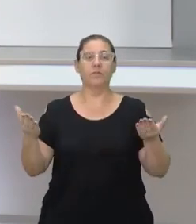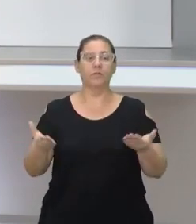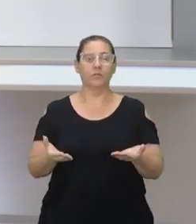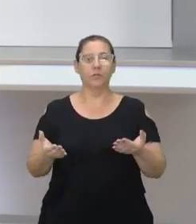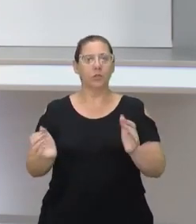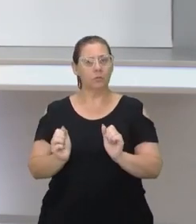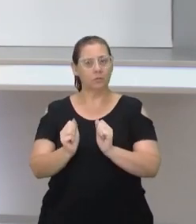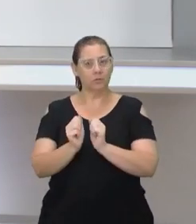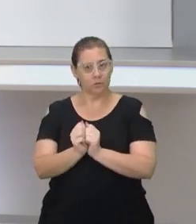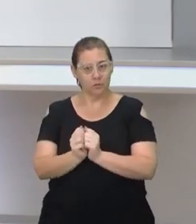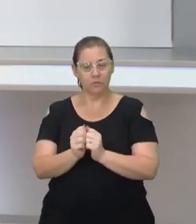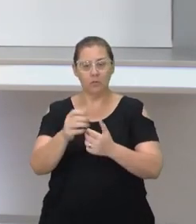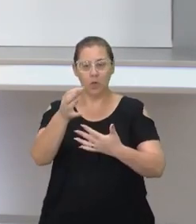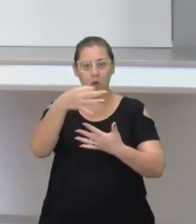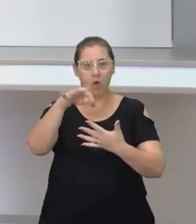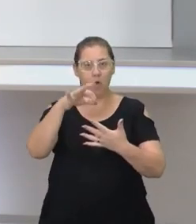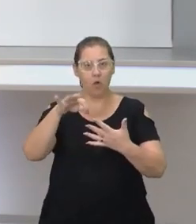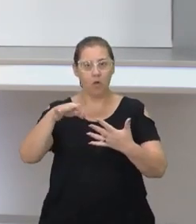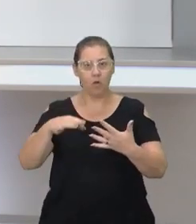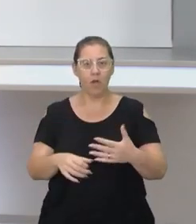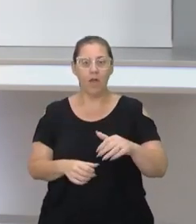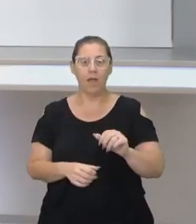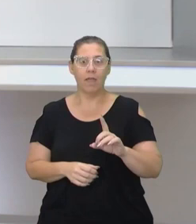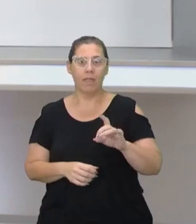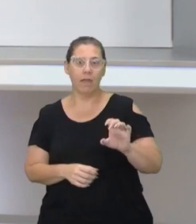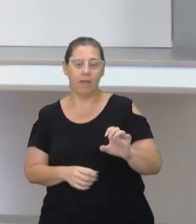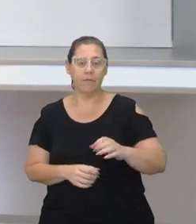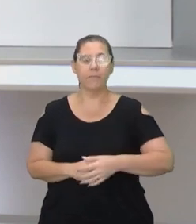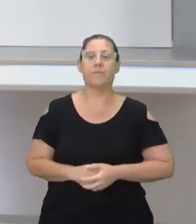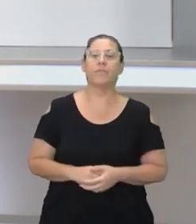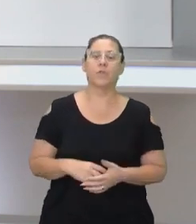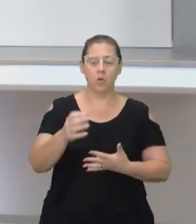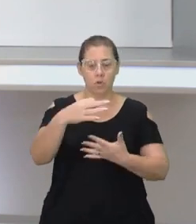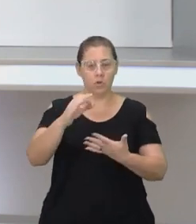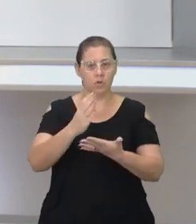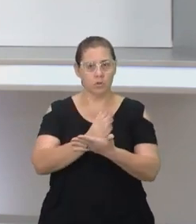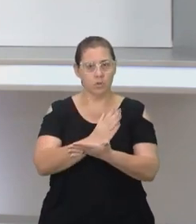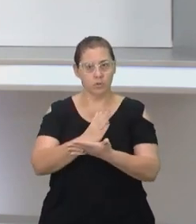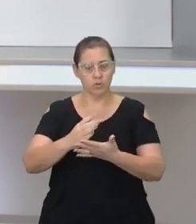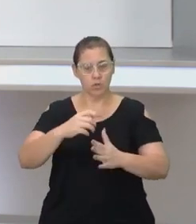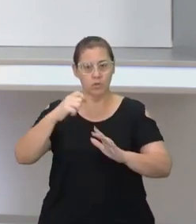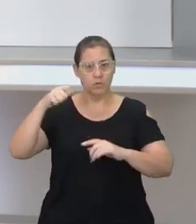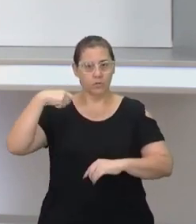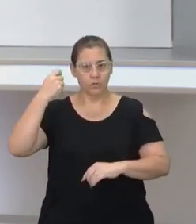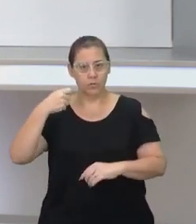vamos estar junto aí para fazer a correção da ADE. Essa correção foi dividida em 2